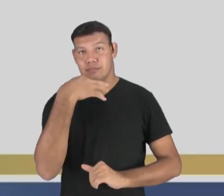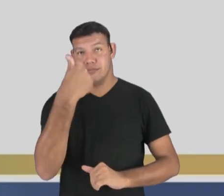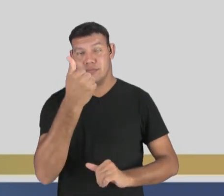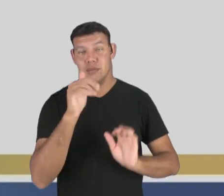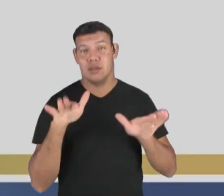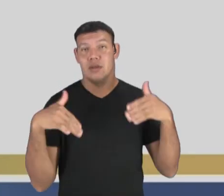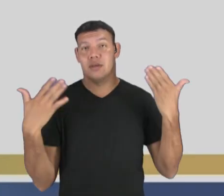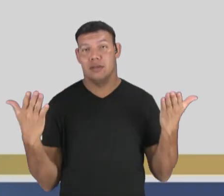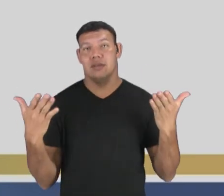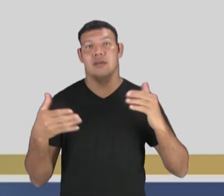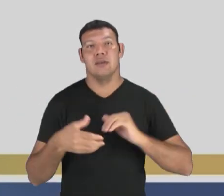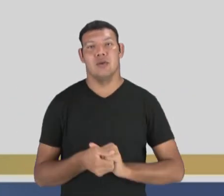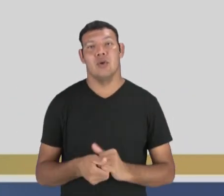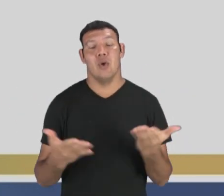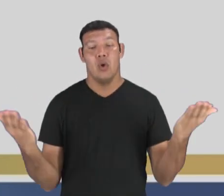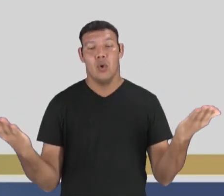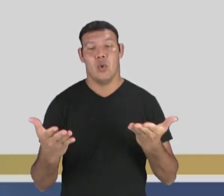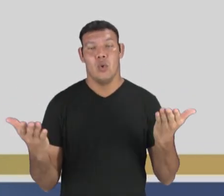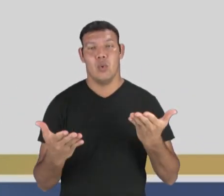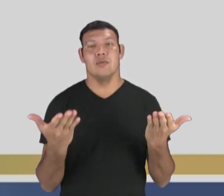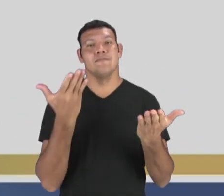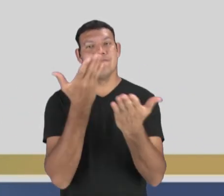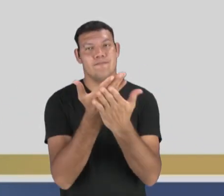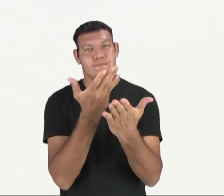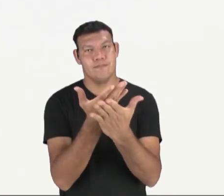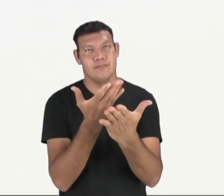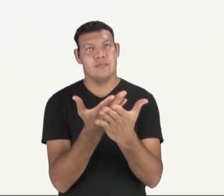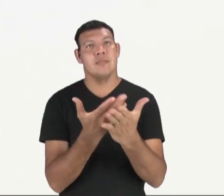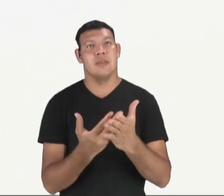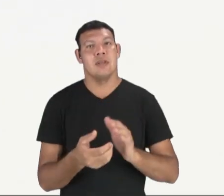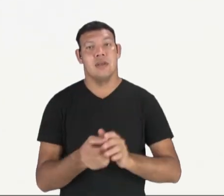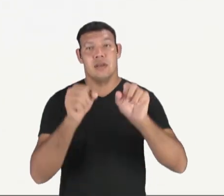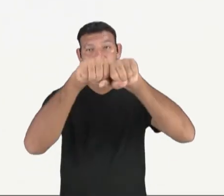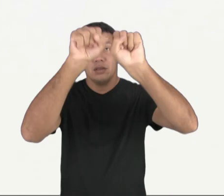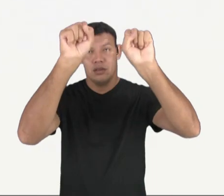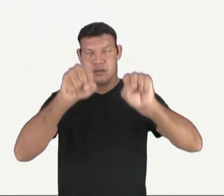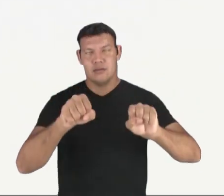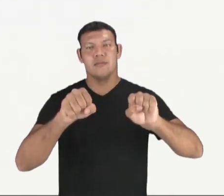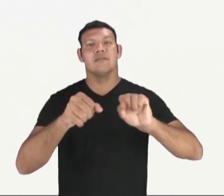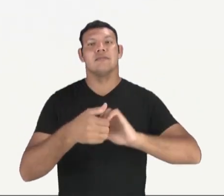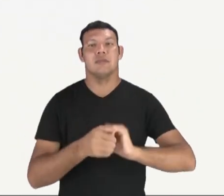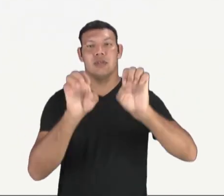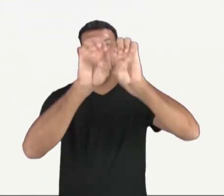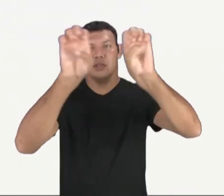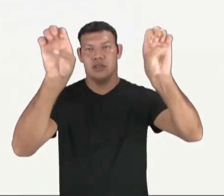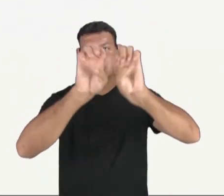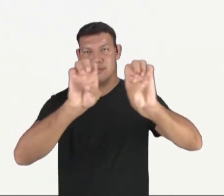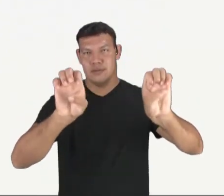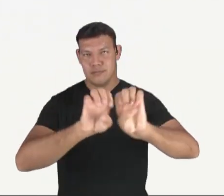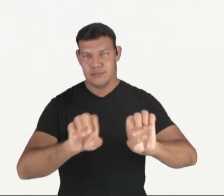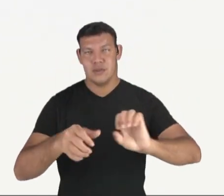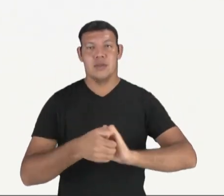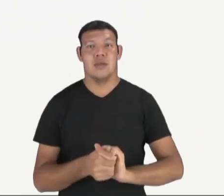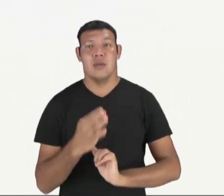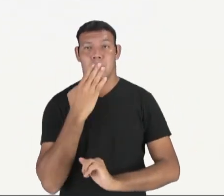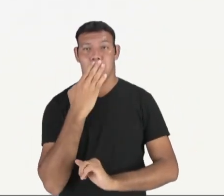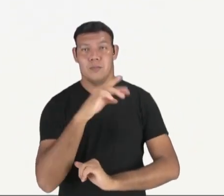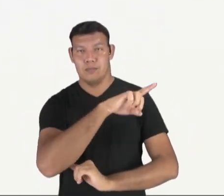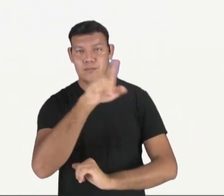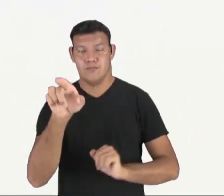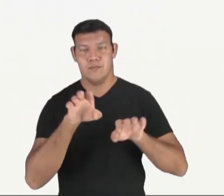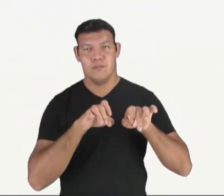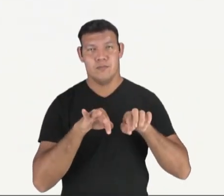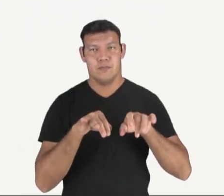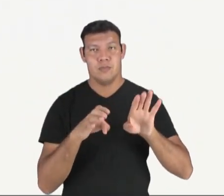só, gente. Hoje nós trabalhamos sobre o sistema linear. Peço a vocês que recorram à